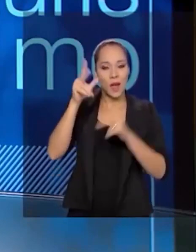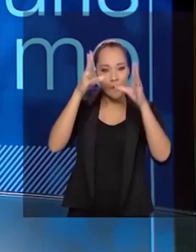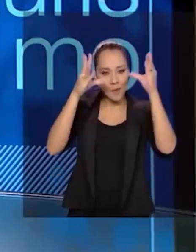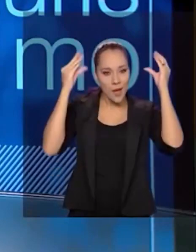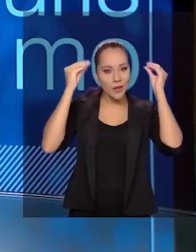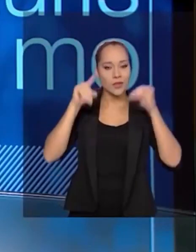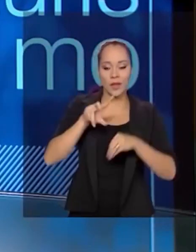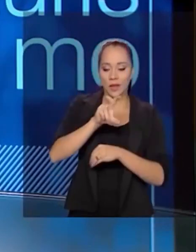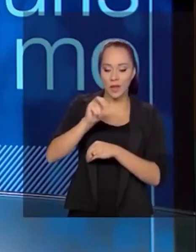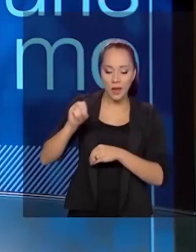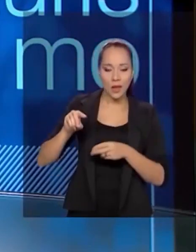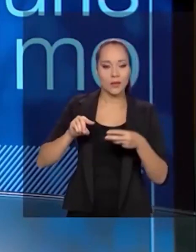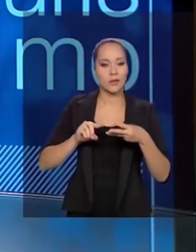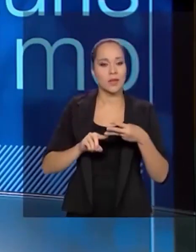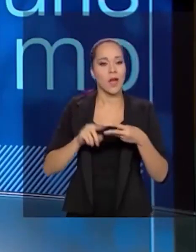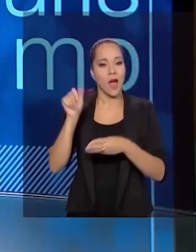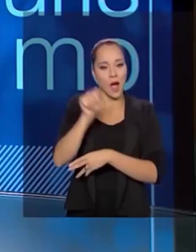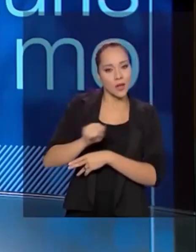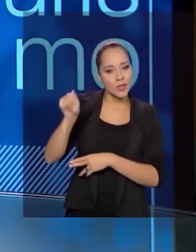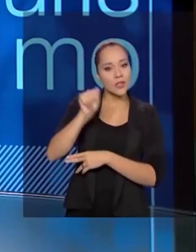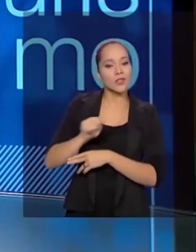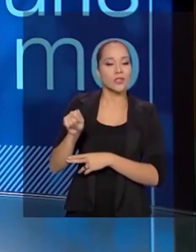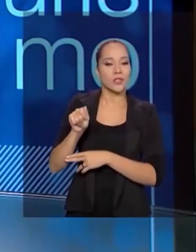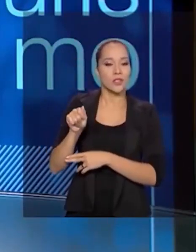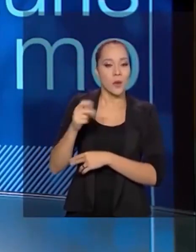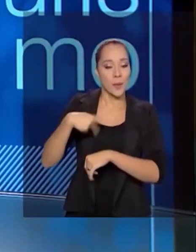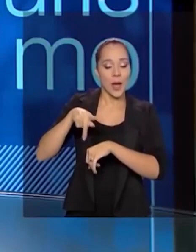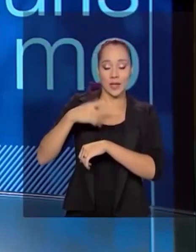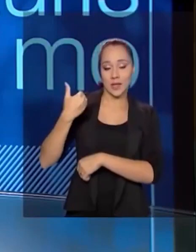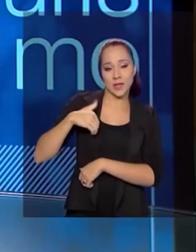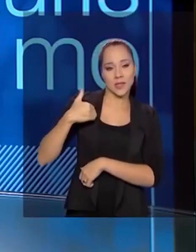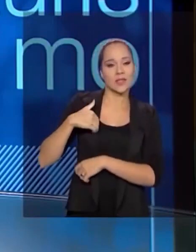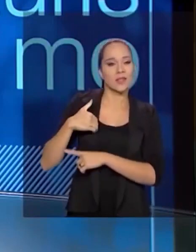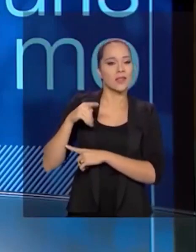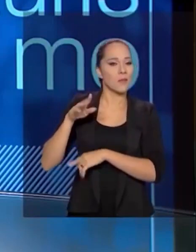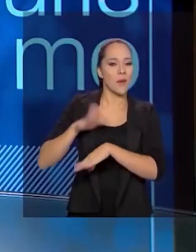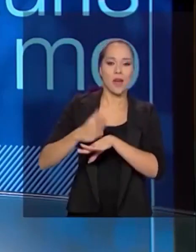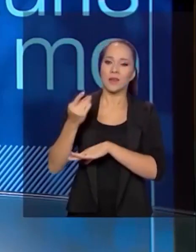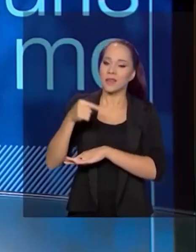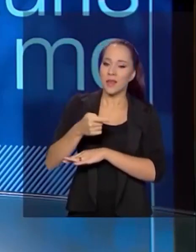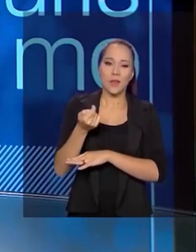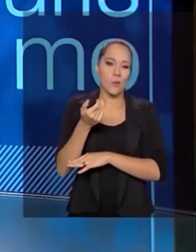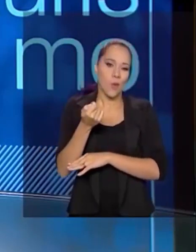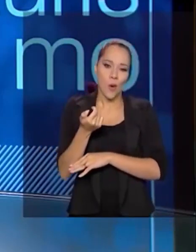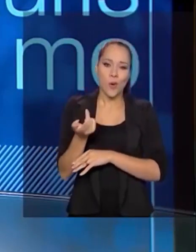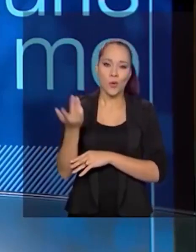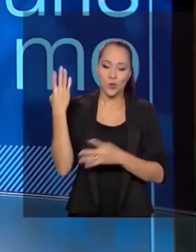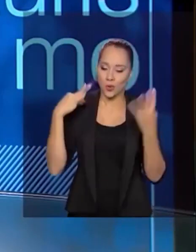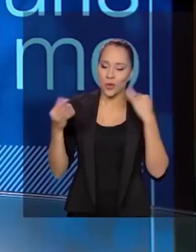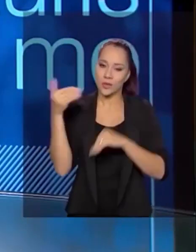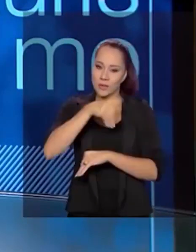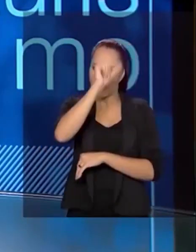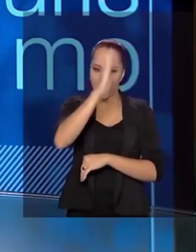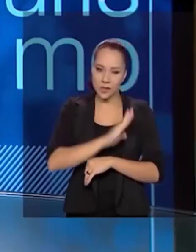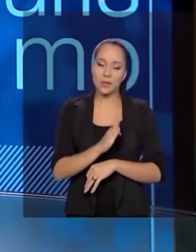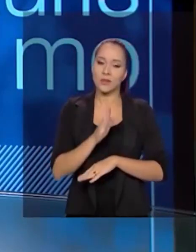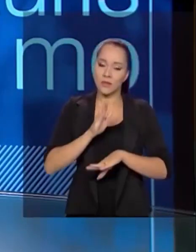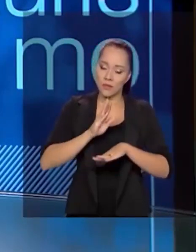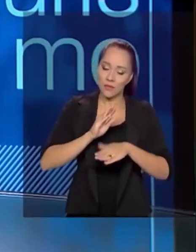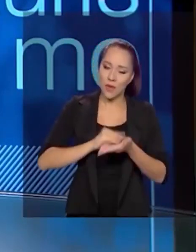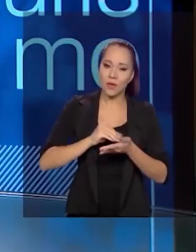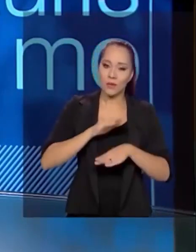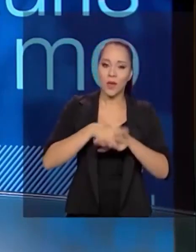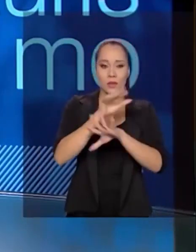1999 para administrar a aplicação do Código de Conduta da alta administração Federal as sanções